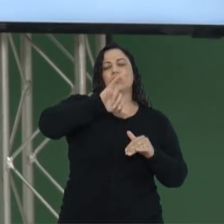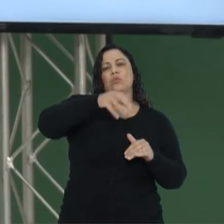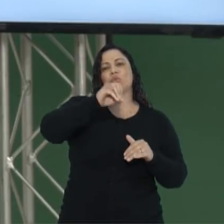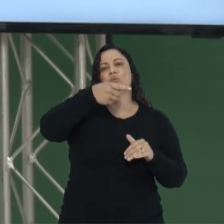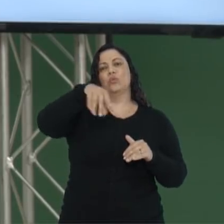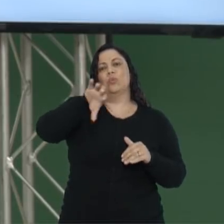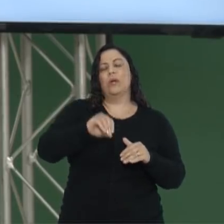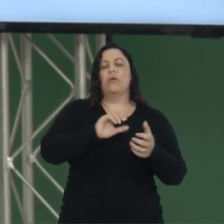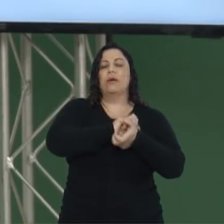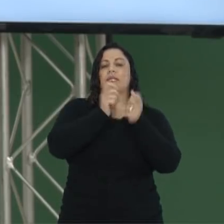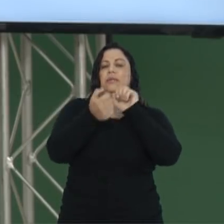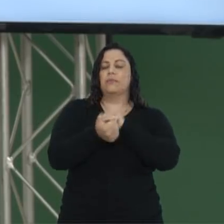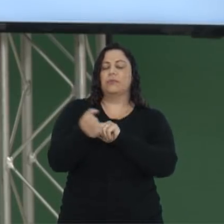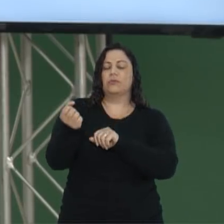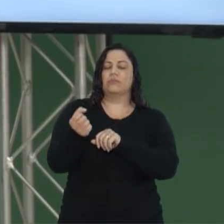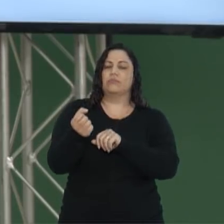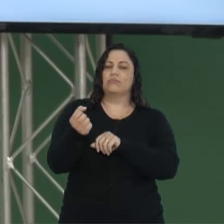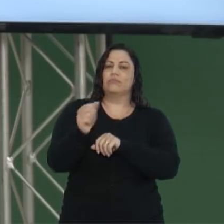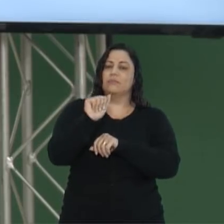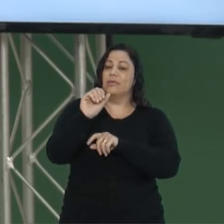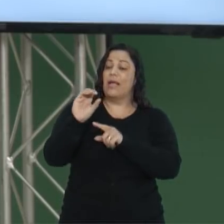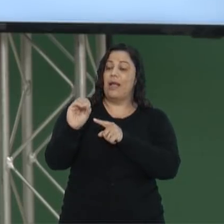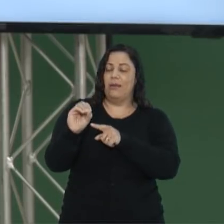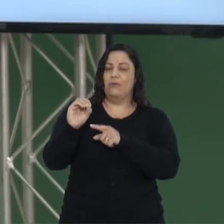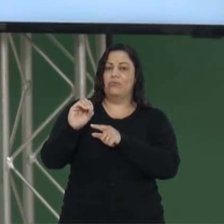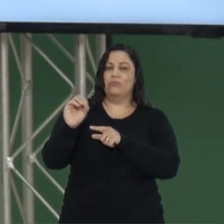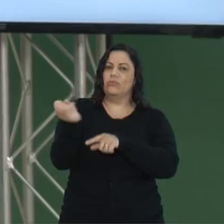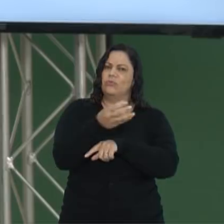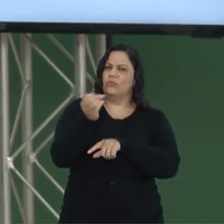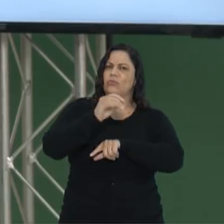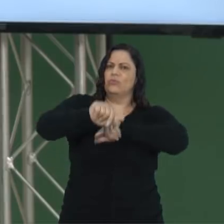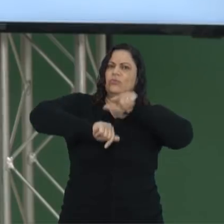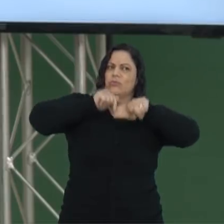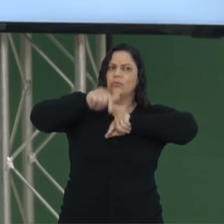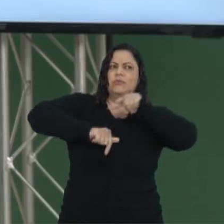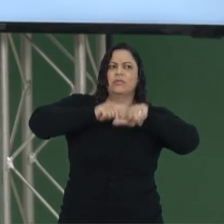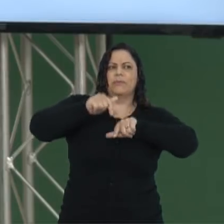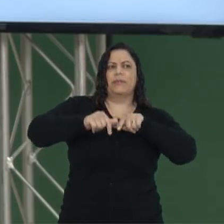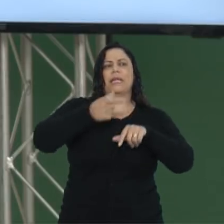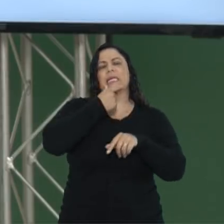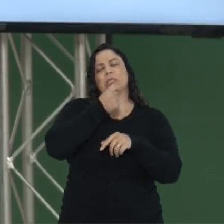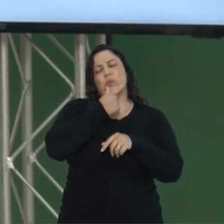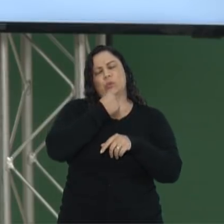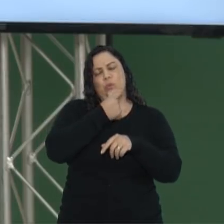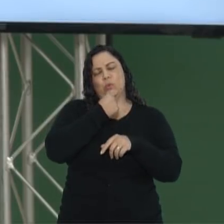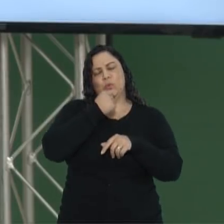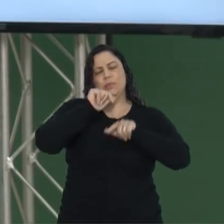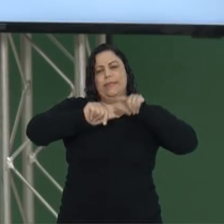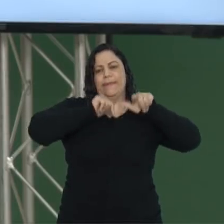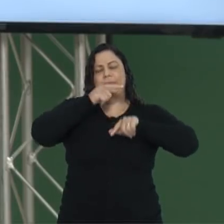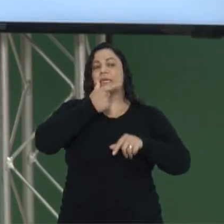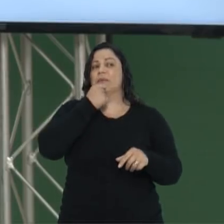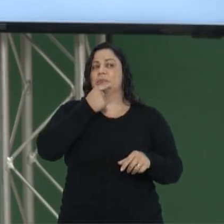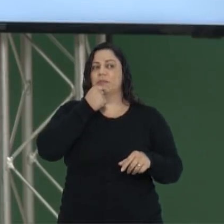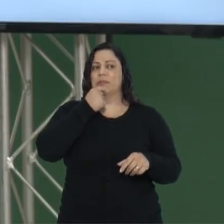novo trabalho é masculino, então vai o aqui, artigo, e o a é de quem? É